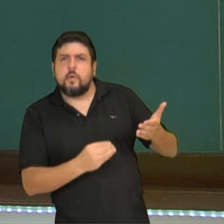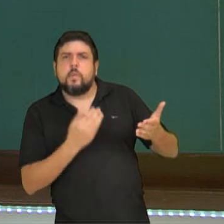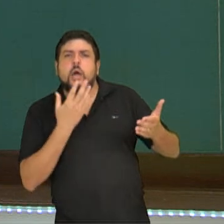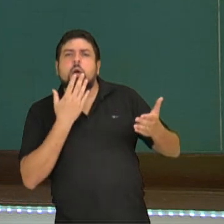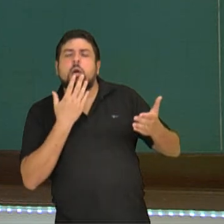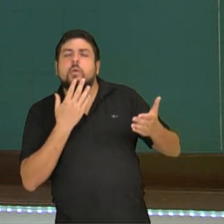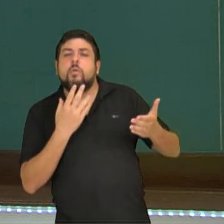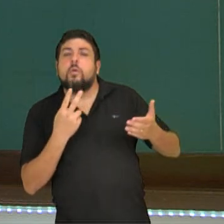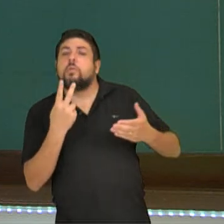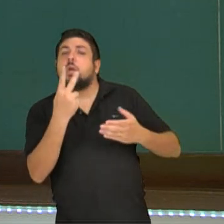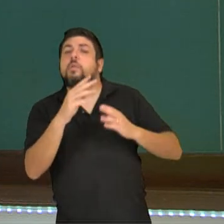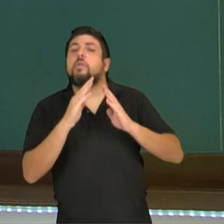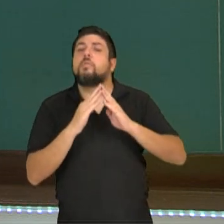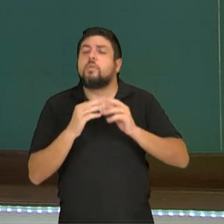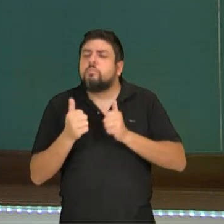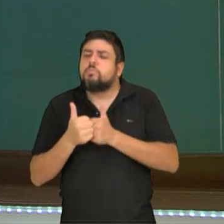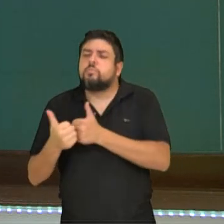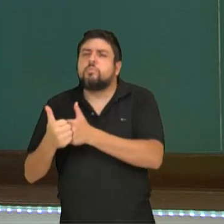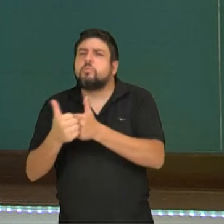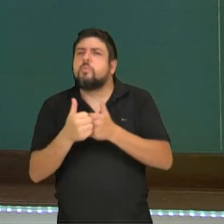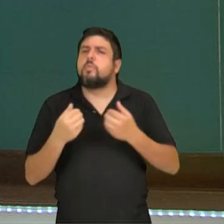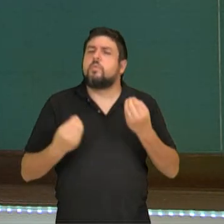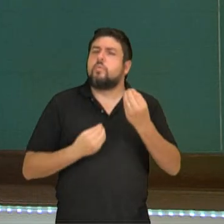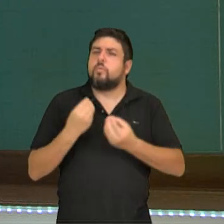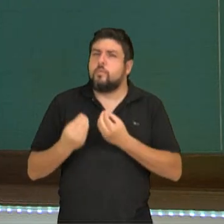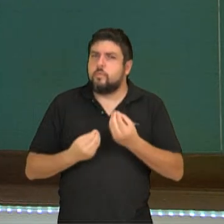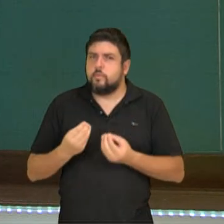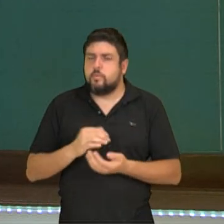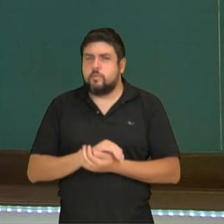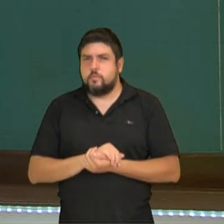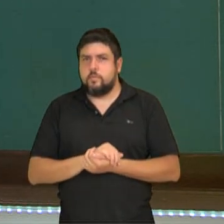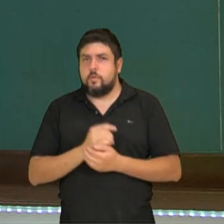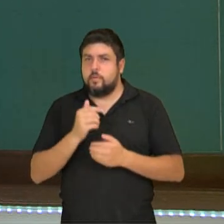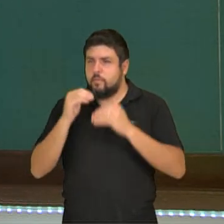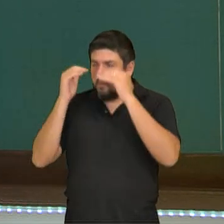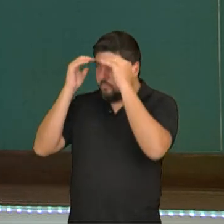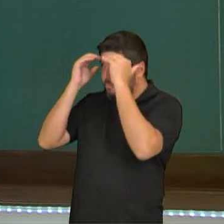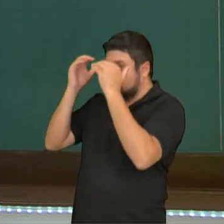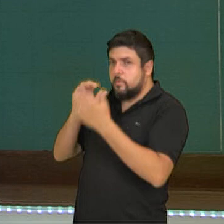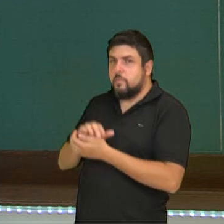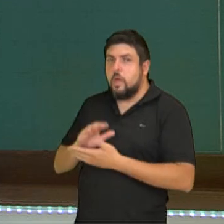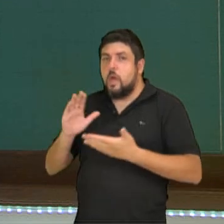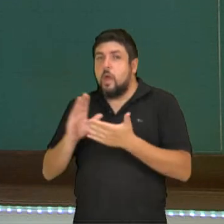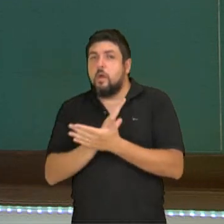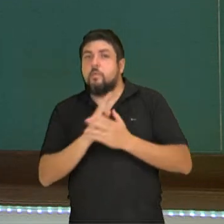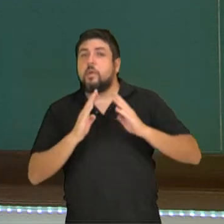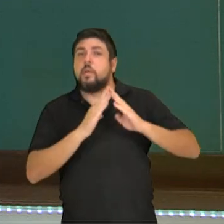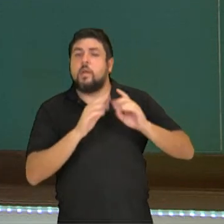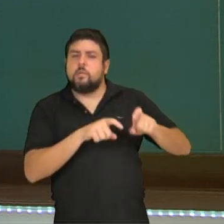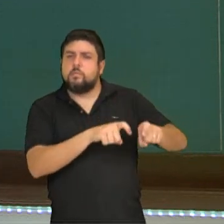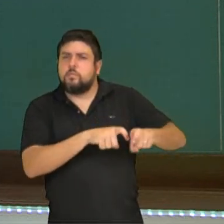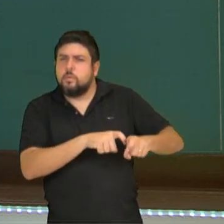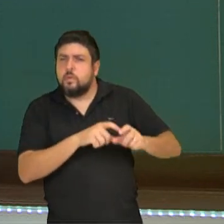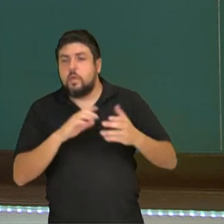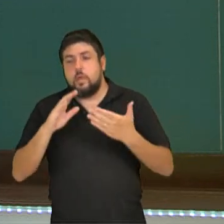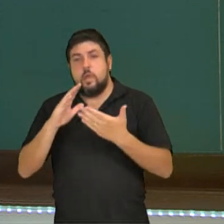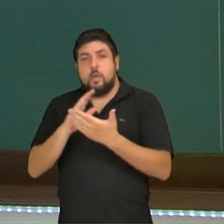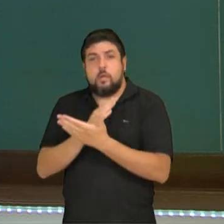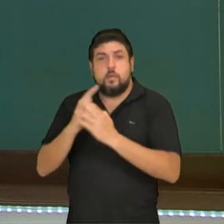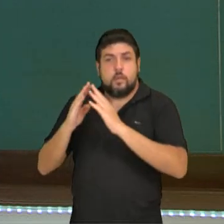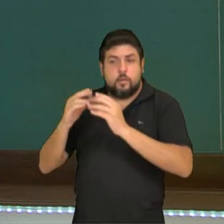realidade, na sua residência, como é que funciona aí onde você mora. Tem gente que mora no meio rural, tem gente que mora no meio urbano. Então,